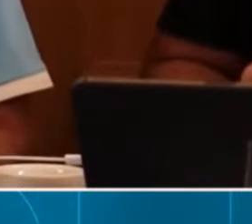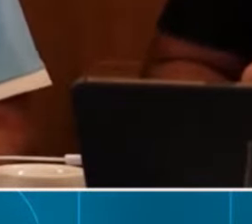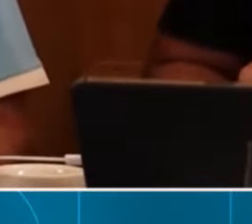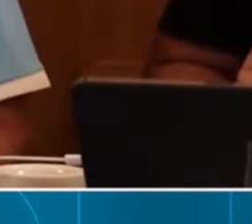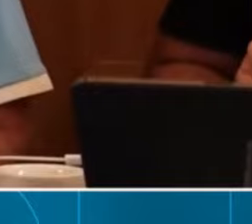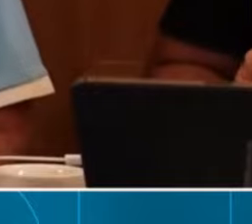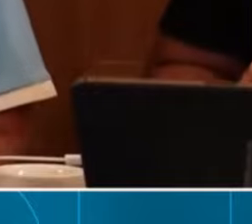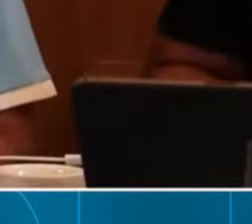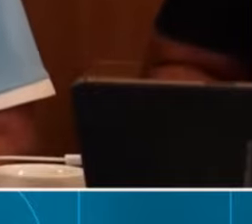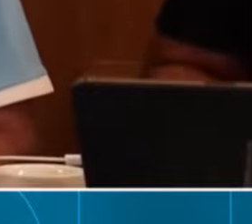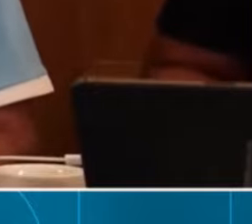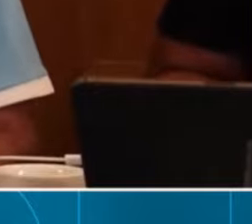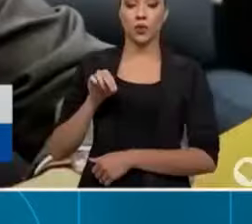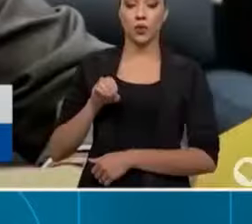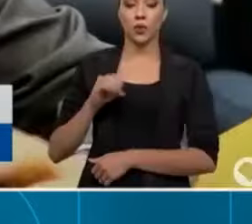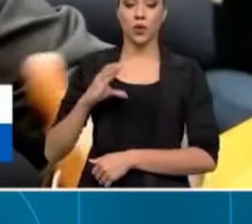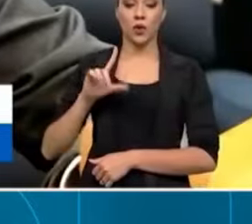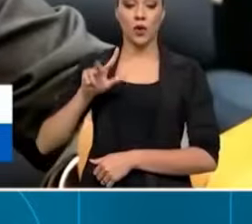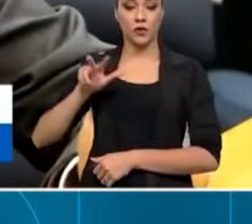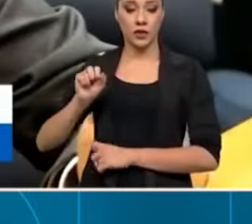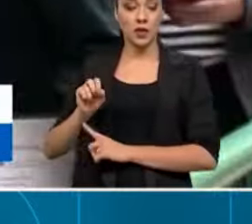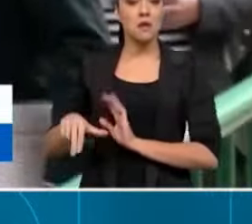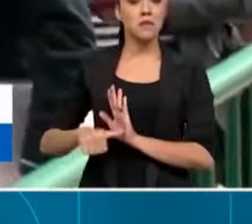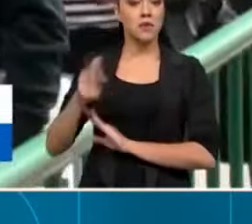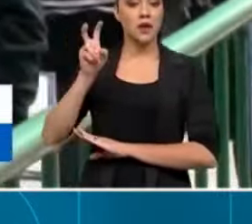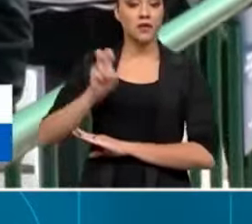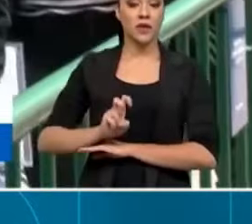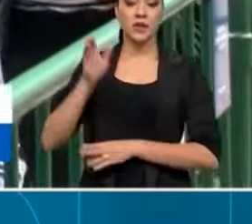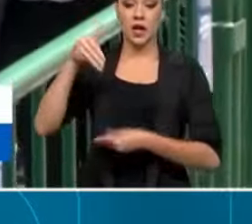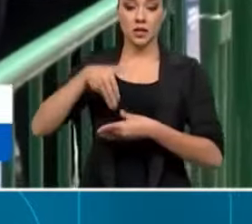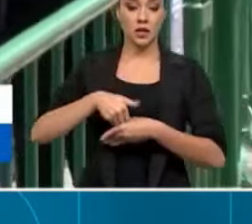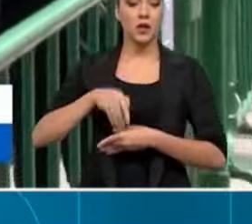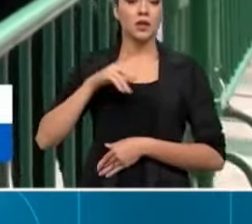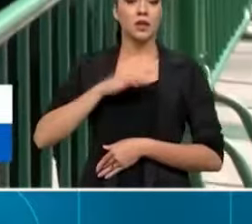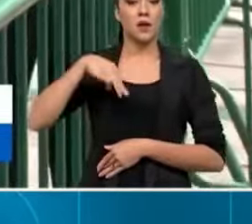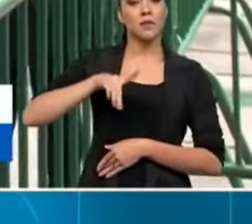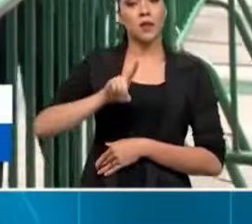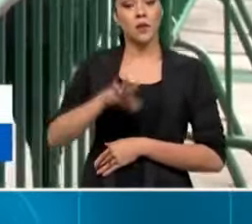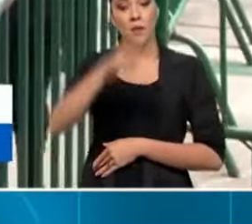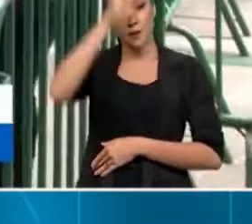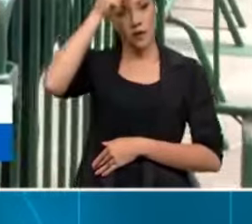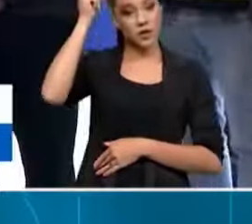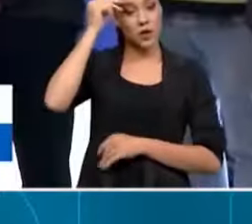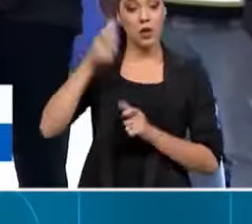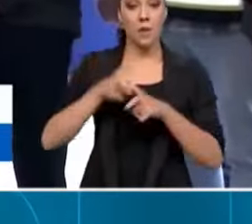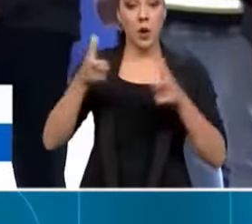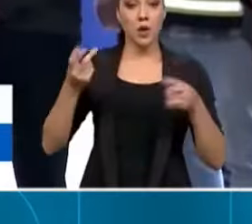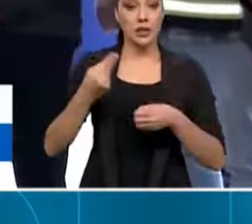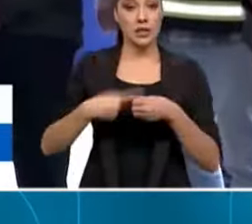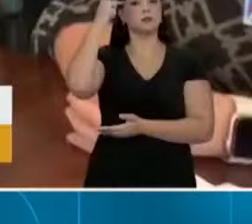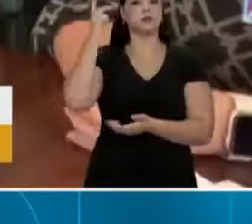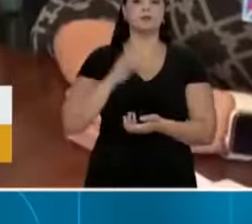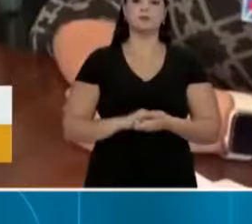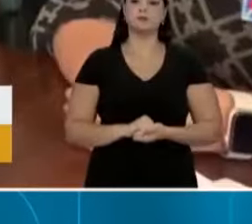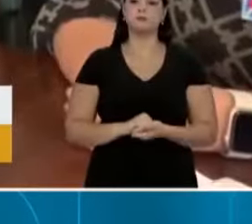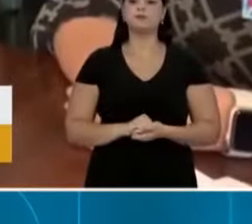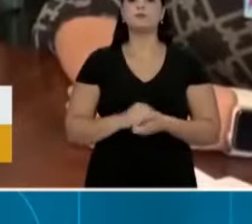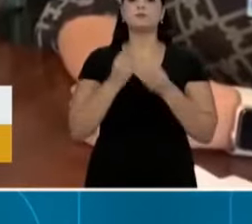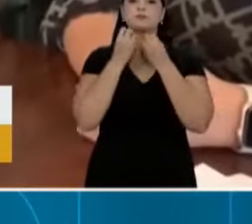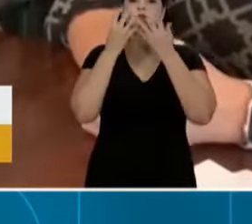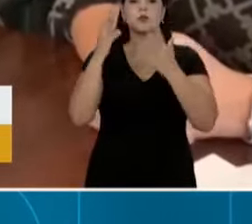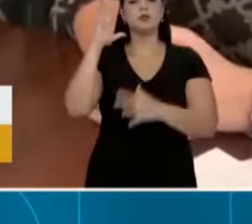prefeito Ricardo Nunes do MDB, que mira a reeleição. Os dois disputarão o segundo turno em São Paulo no próximo dia 27